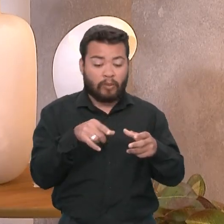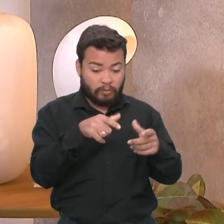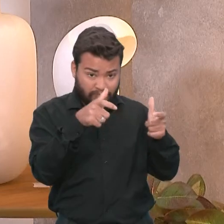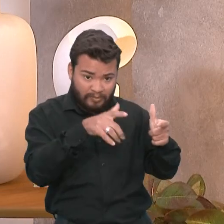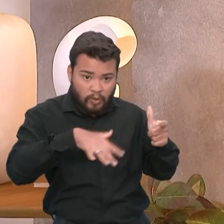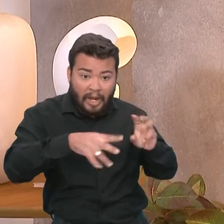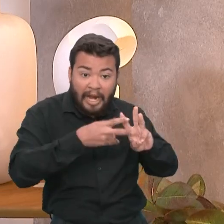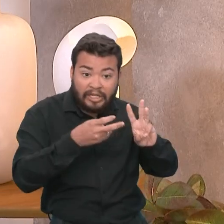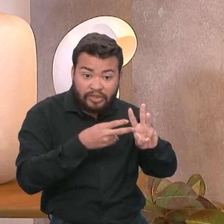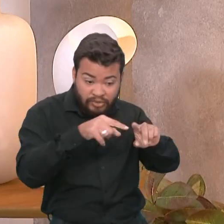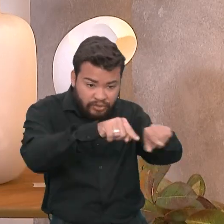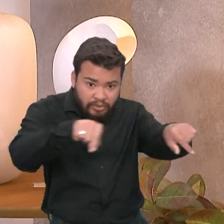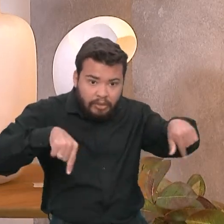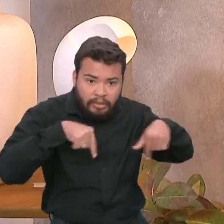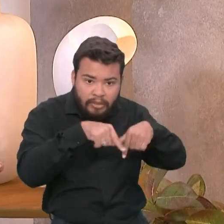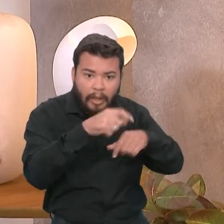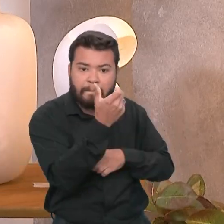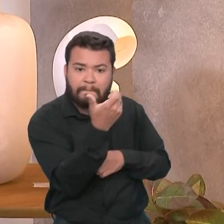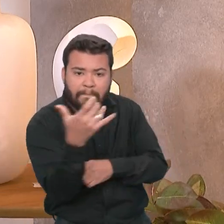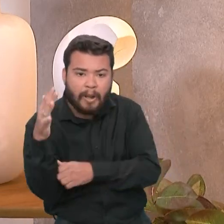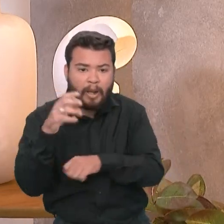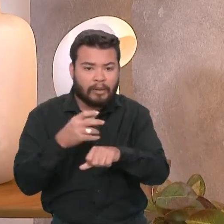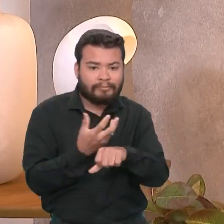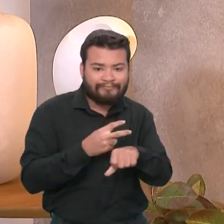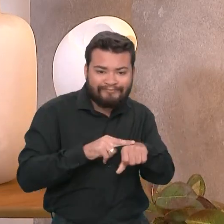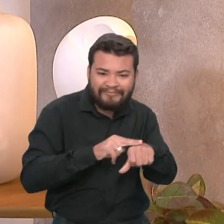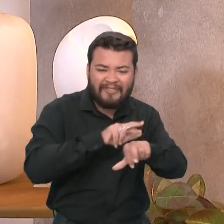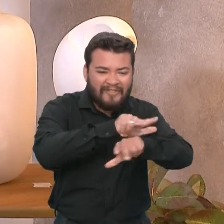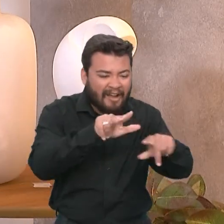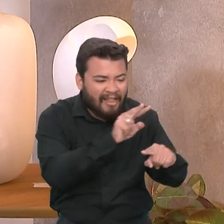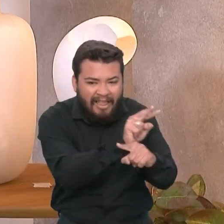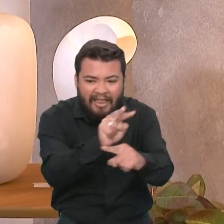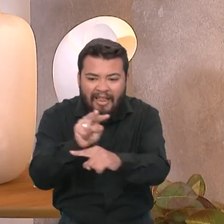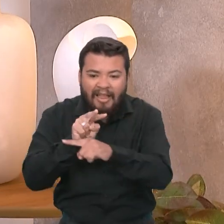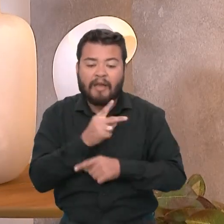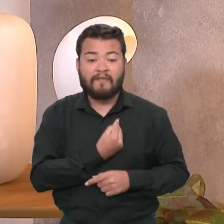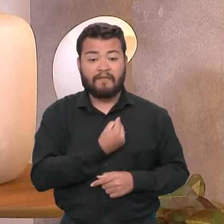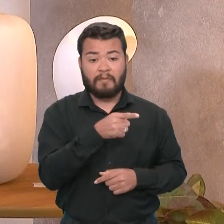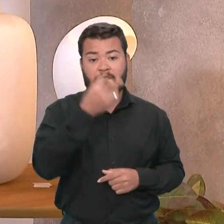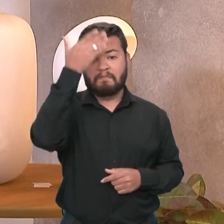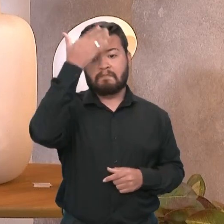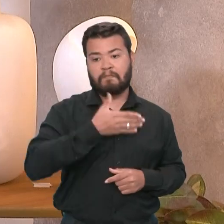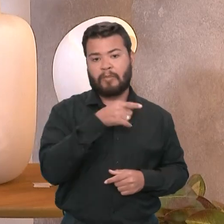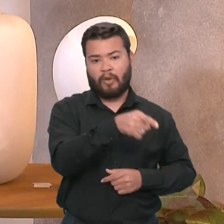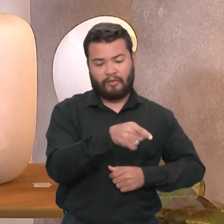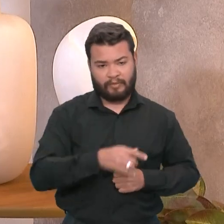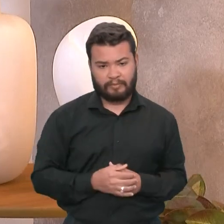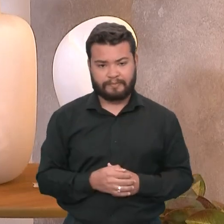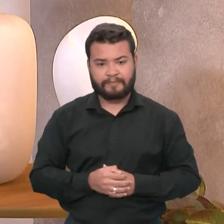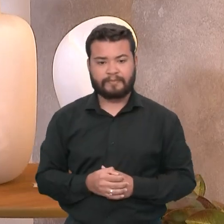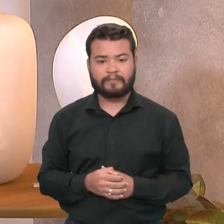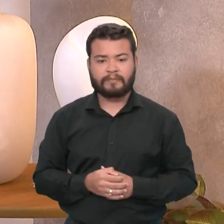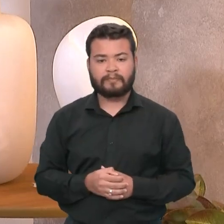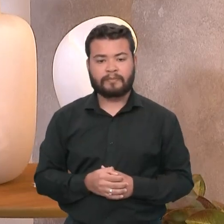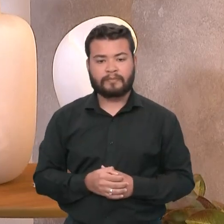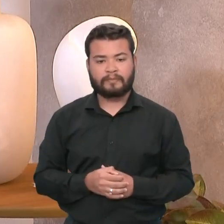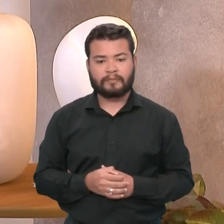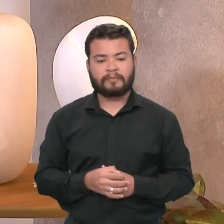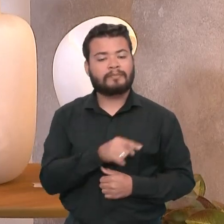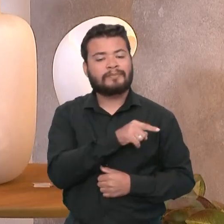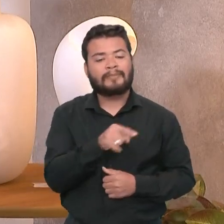qual existe uso e existe proteção. Na verdade, a terra indígena pode ser um exemplo, um modelo, para nós entendermos mecanismos